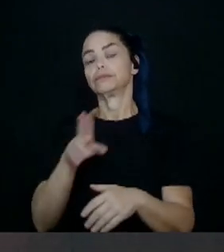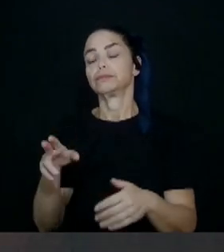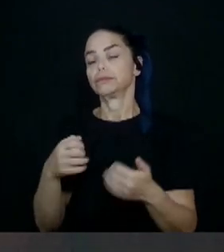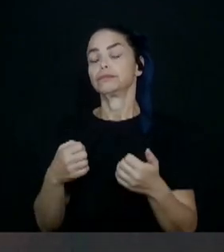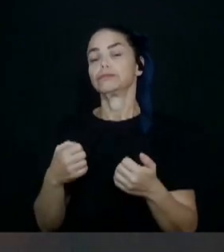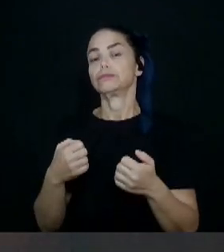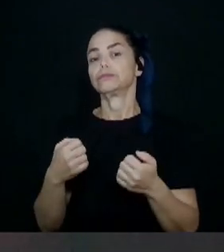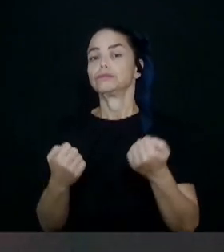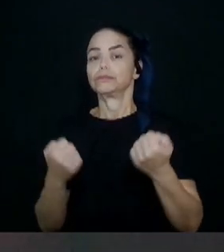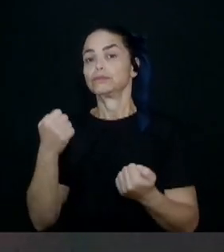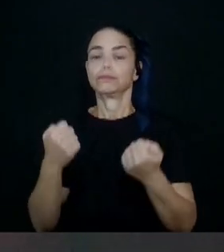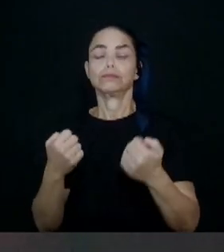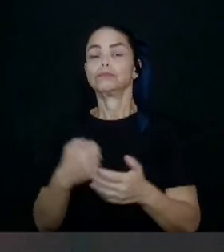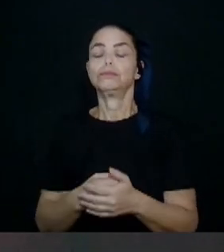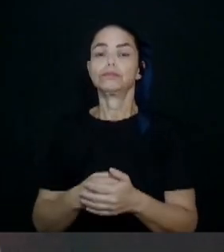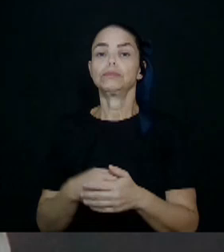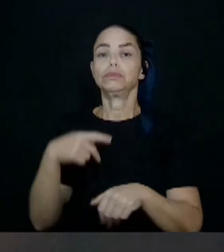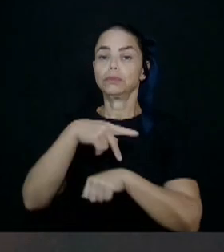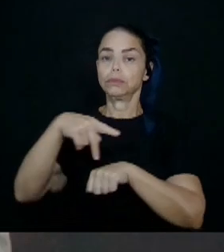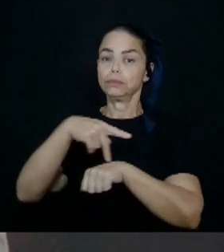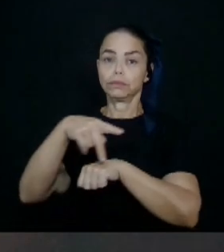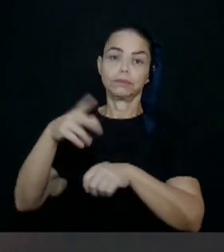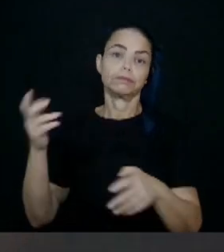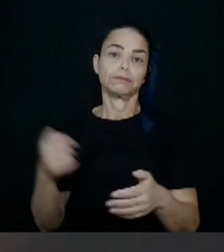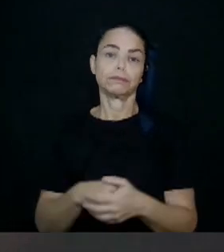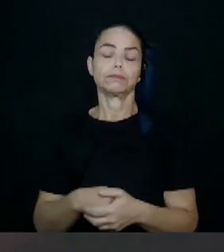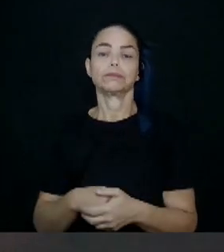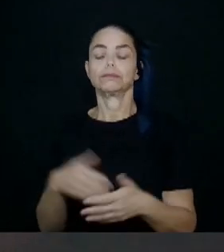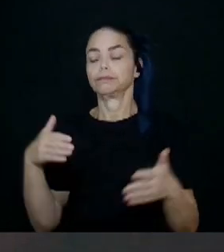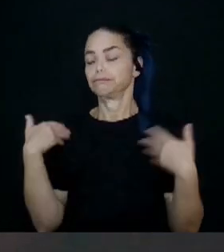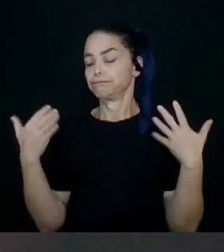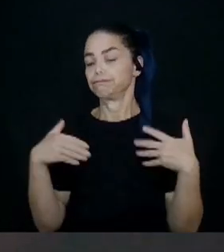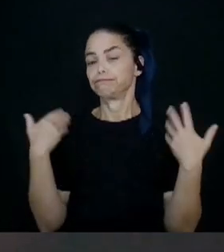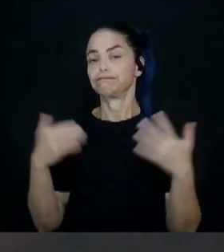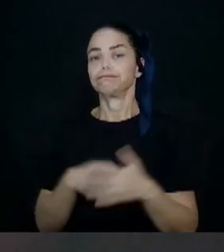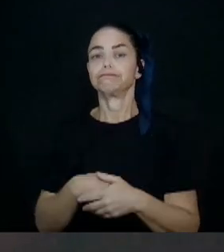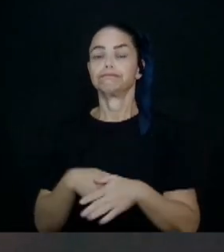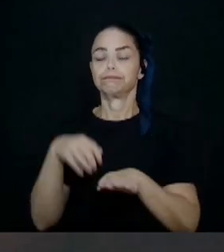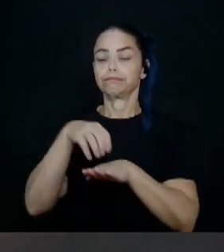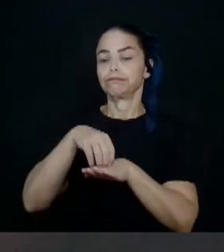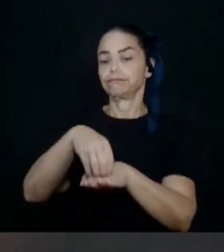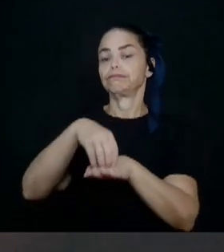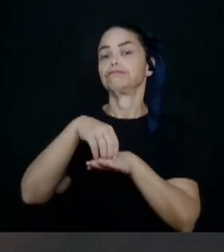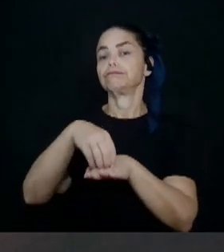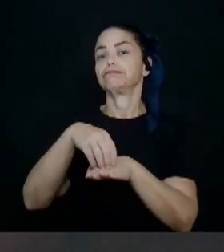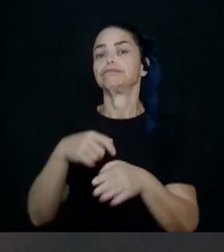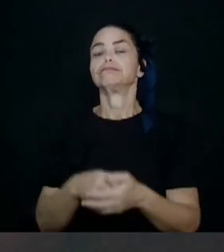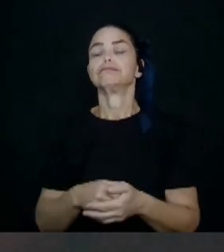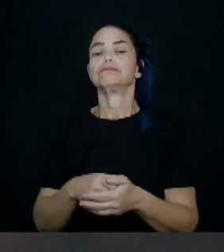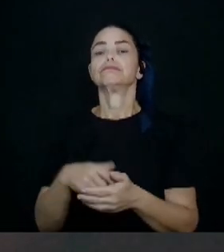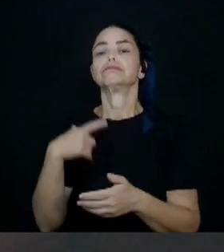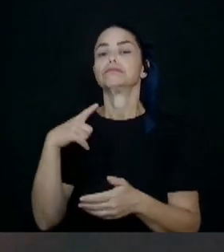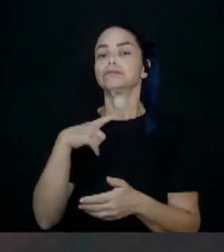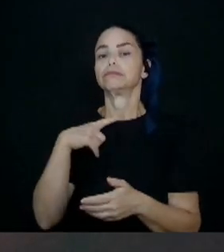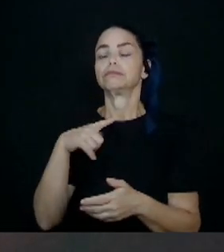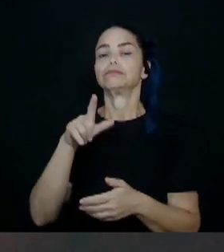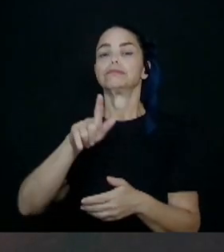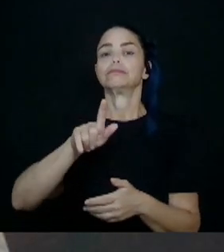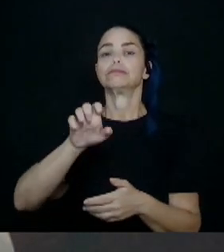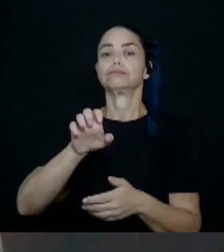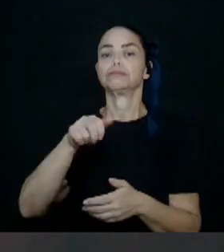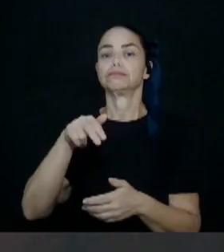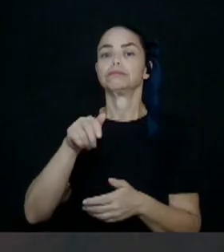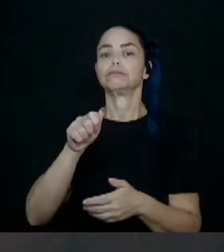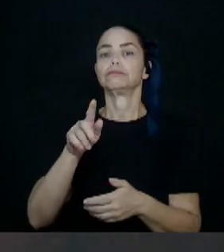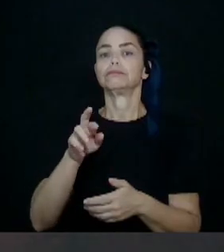Em certos países, você vai e se diverte com transporte público. Eu estive agora em Genebra, assim que eu me hospedei